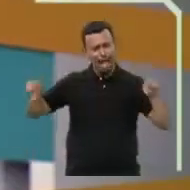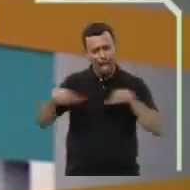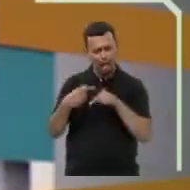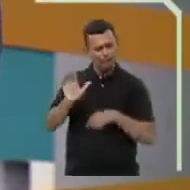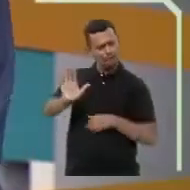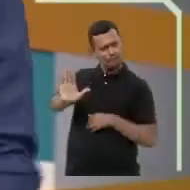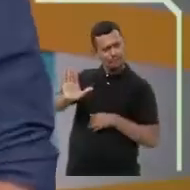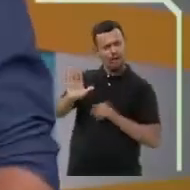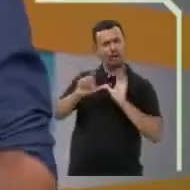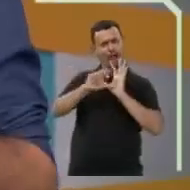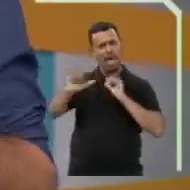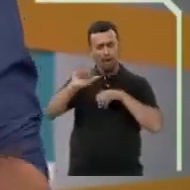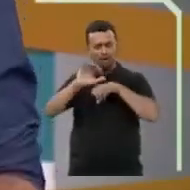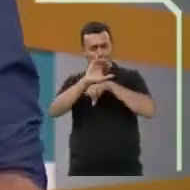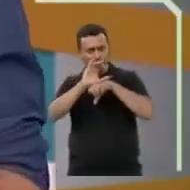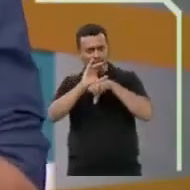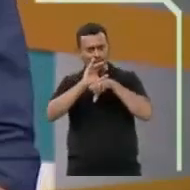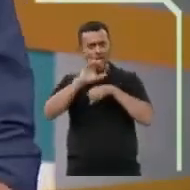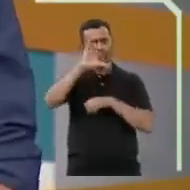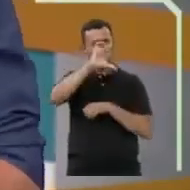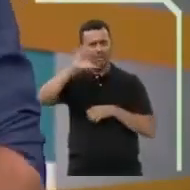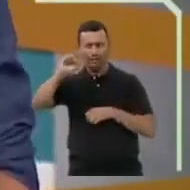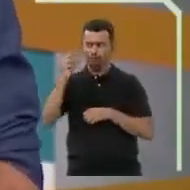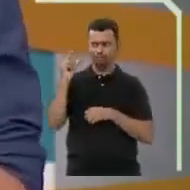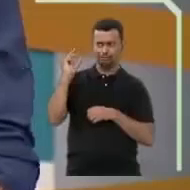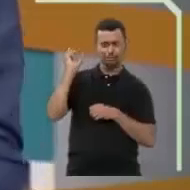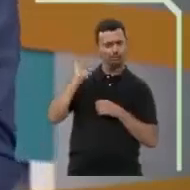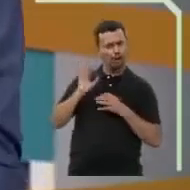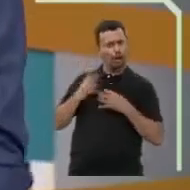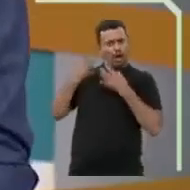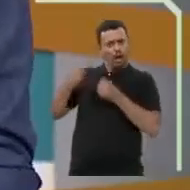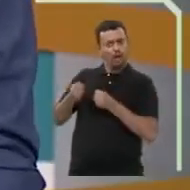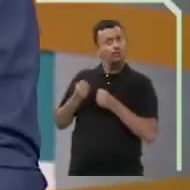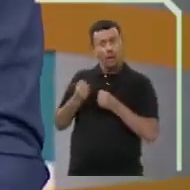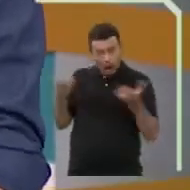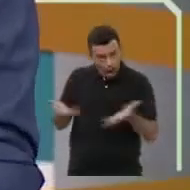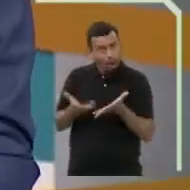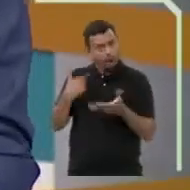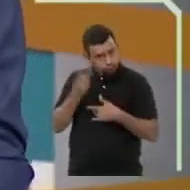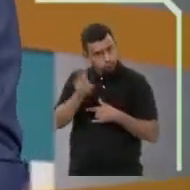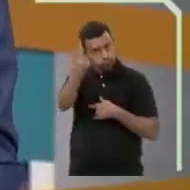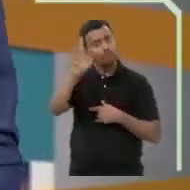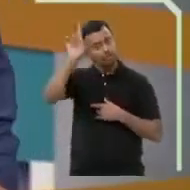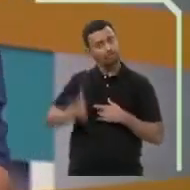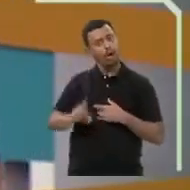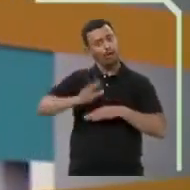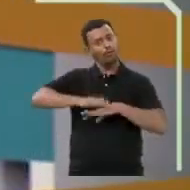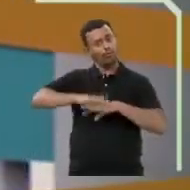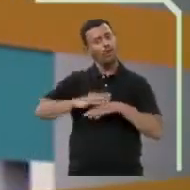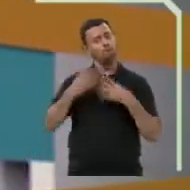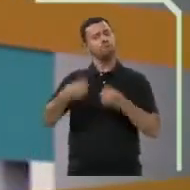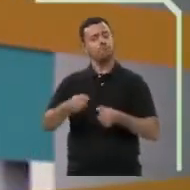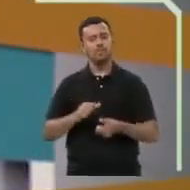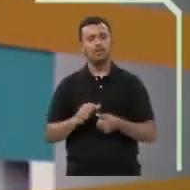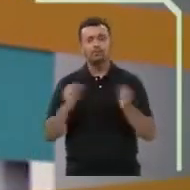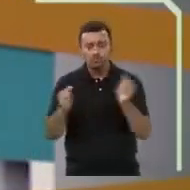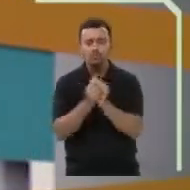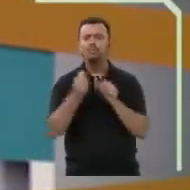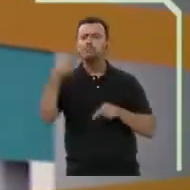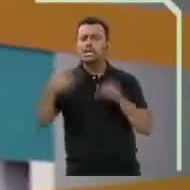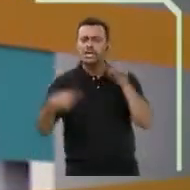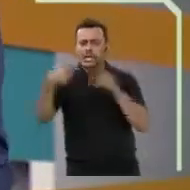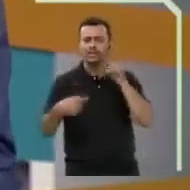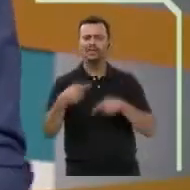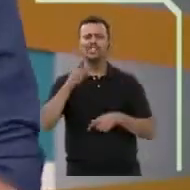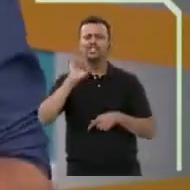de 88 sejam consideradas. Não, os indígenas terão seus direitos garantidos, junto com uma política que não vai estar voltada para